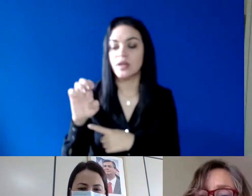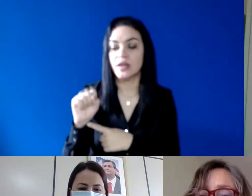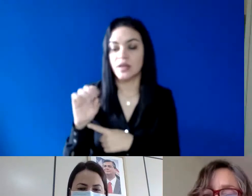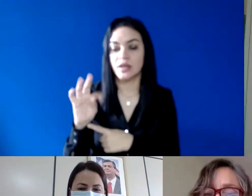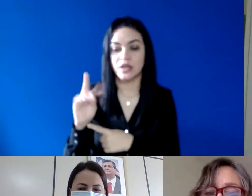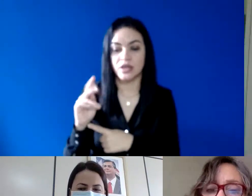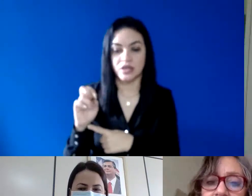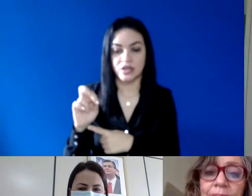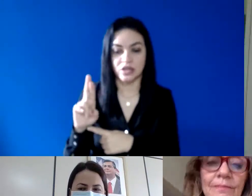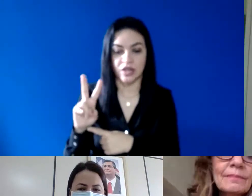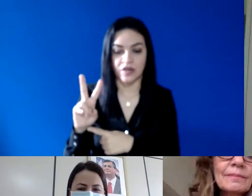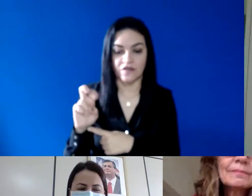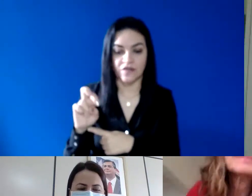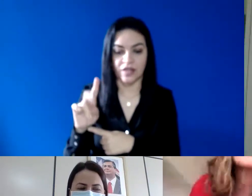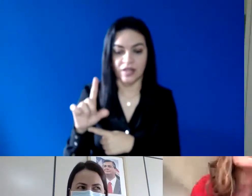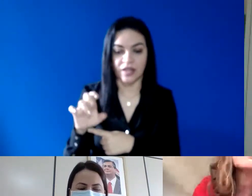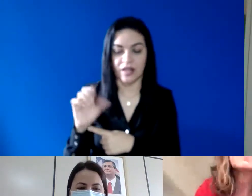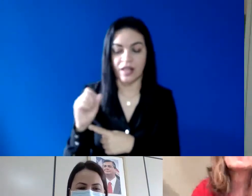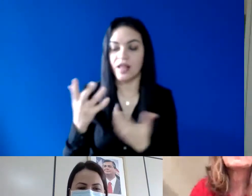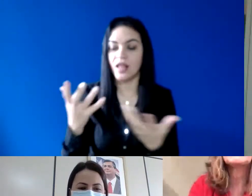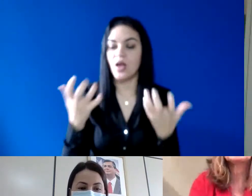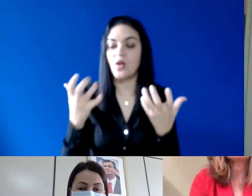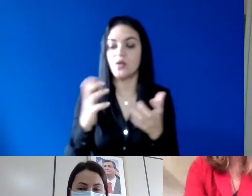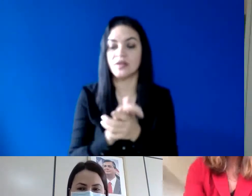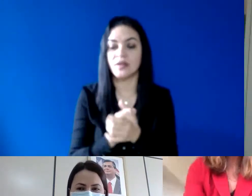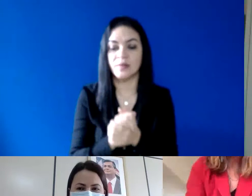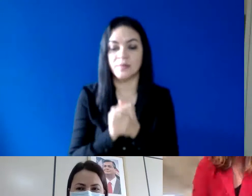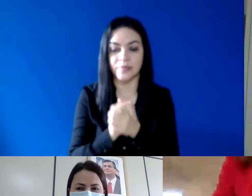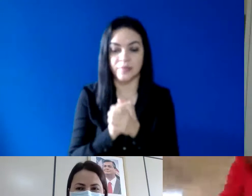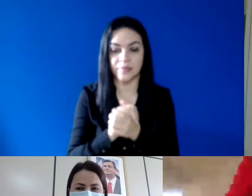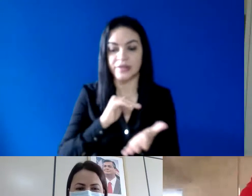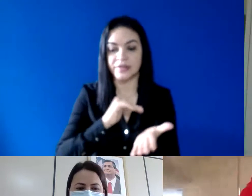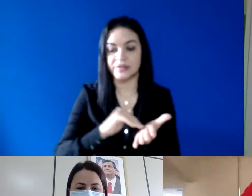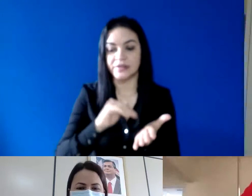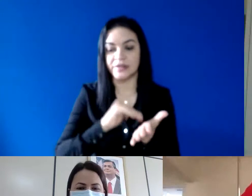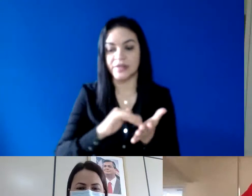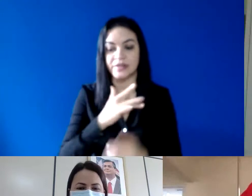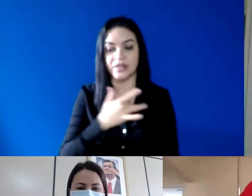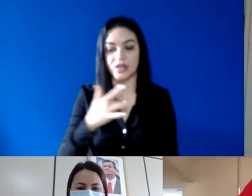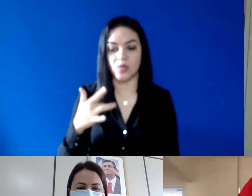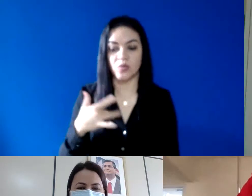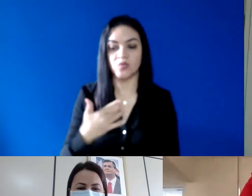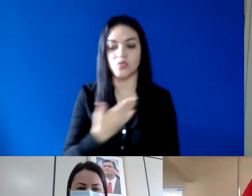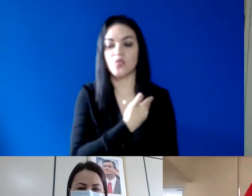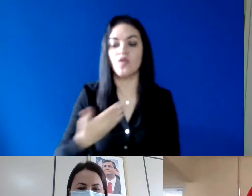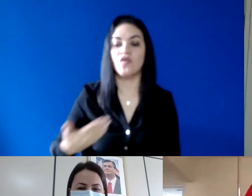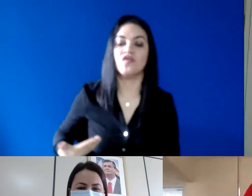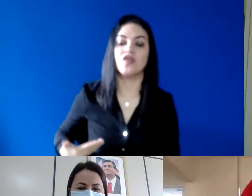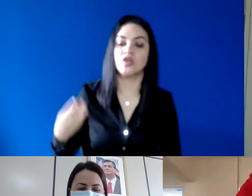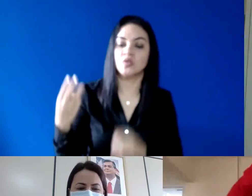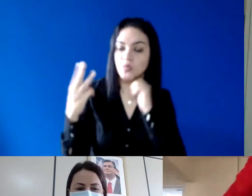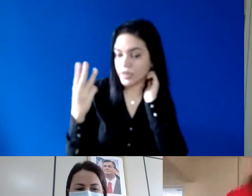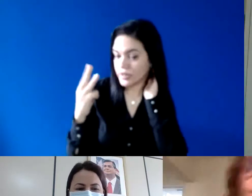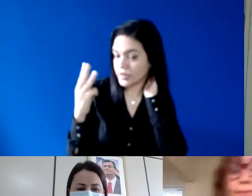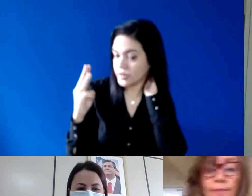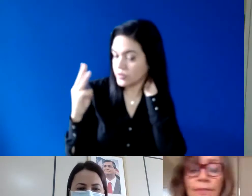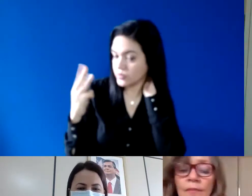tê-la conosco. Queria parabenizar a Secretaria de Saúde pela iniciativa, o governo do Maranhão,